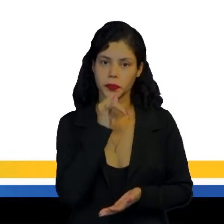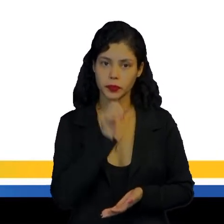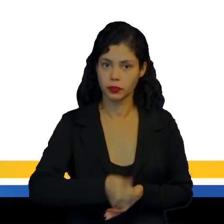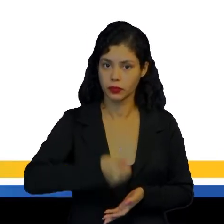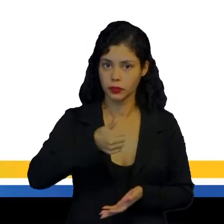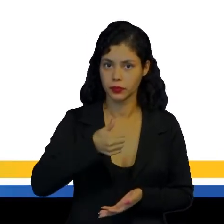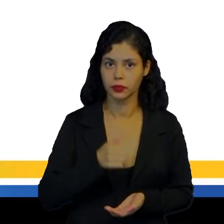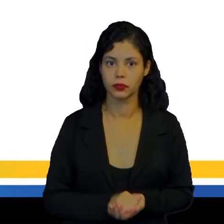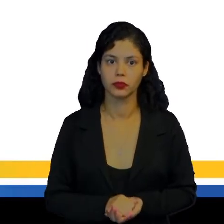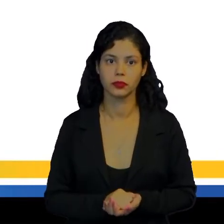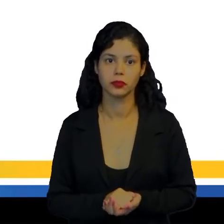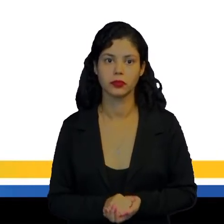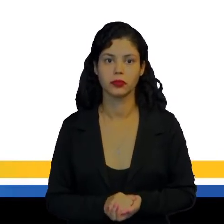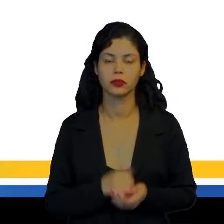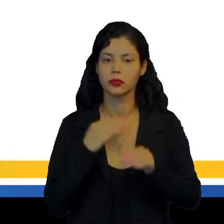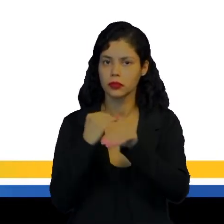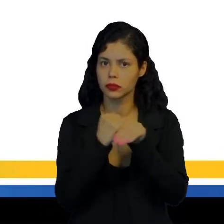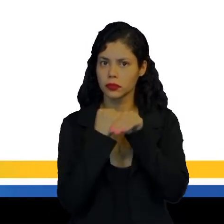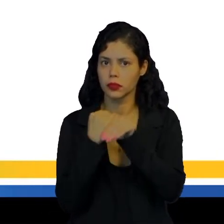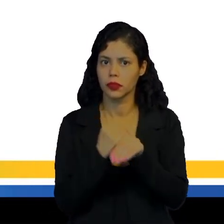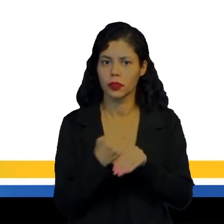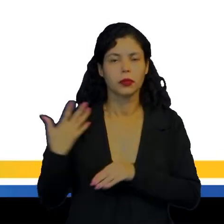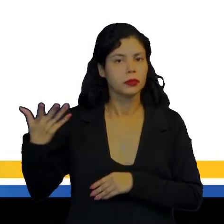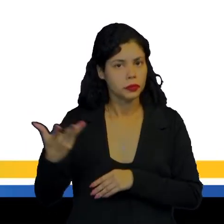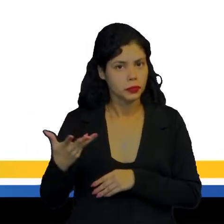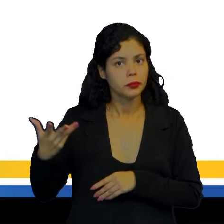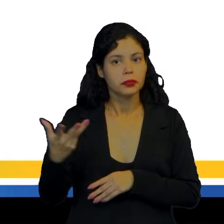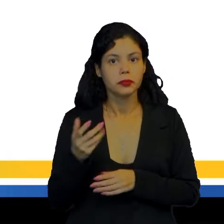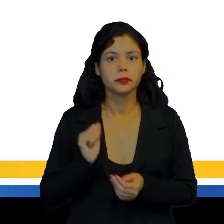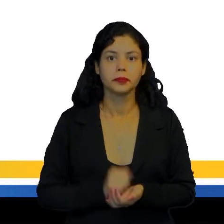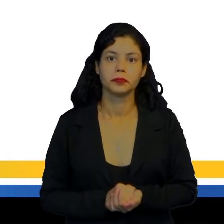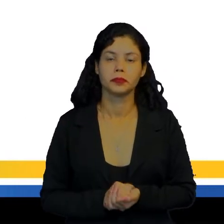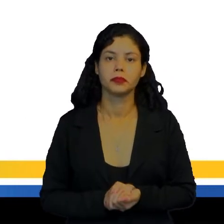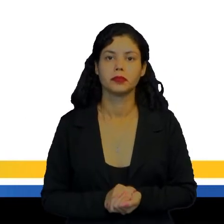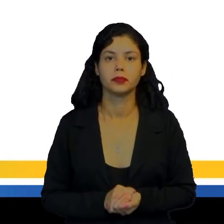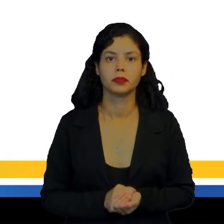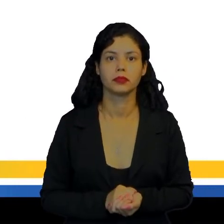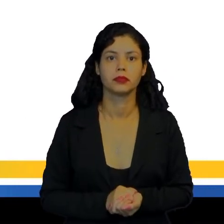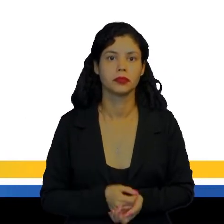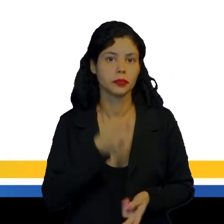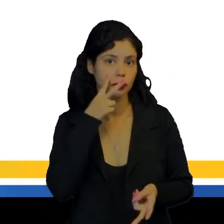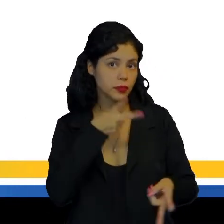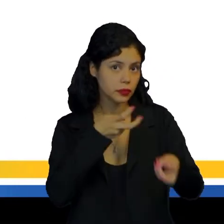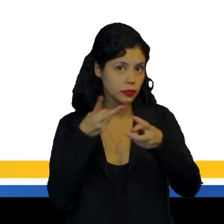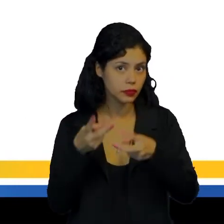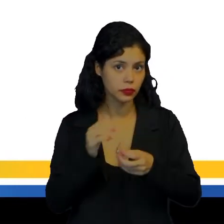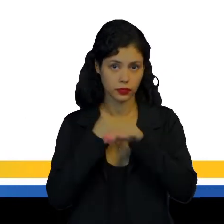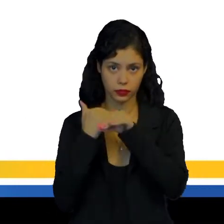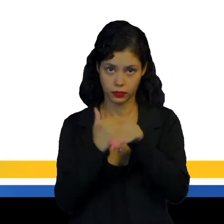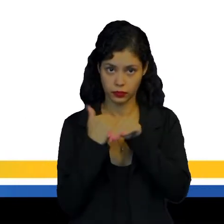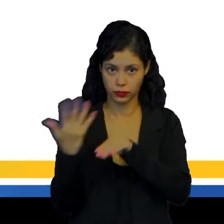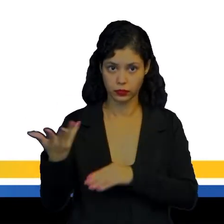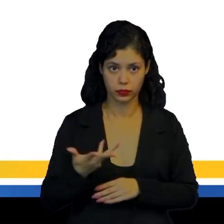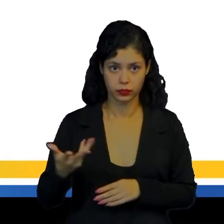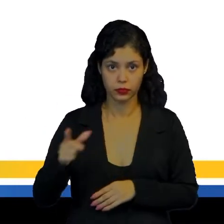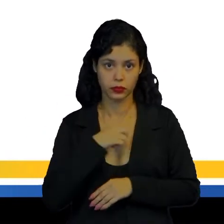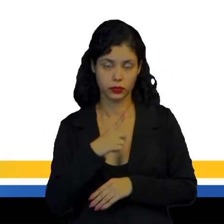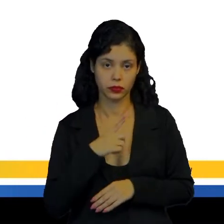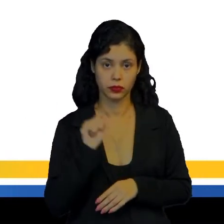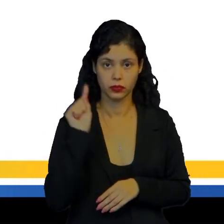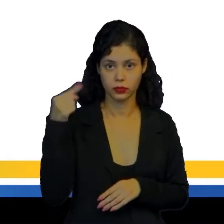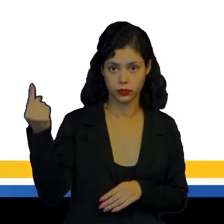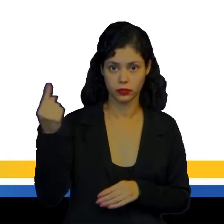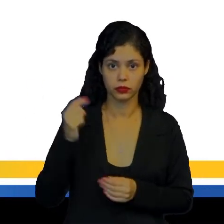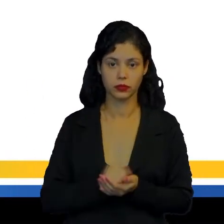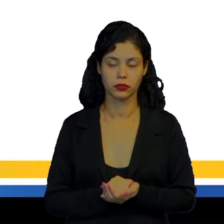1. Para igualar as bases, tá? Observe que para igualar as bases, nós temos ali,